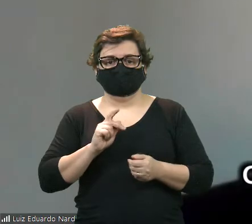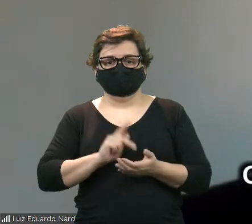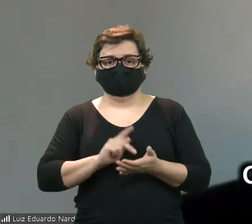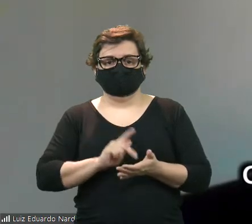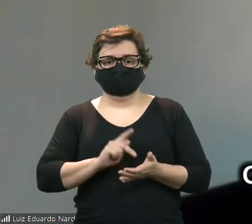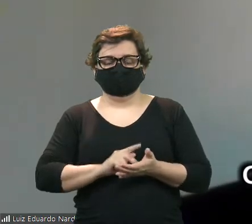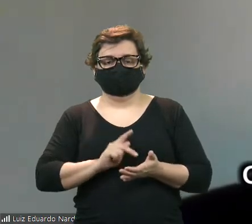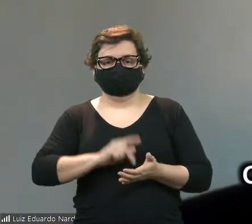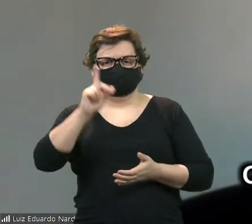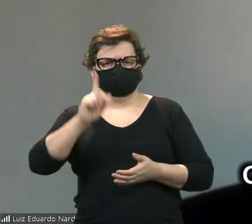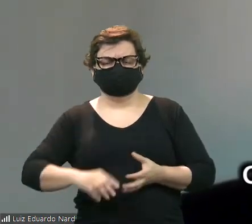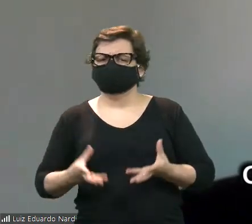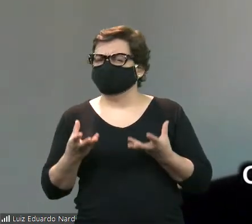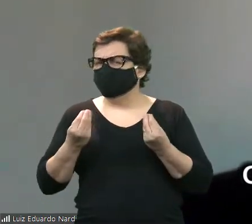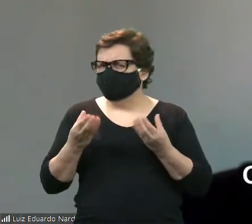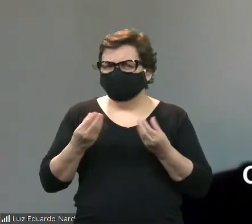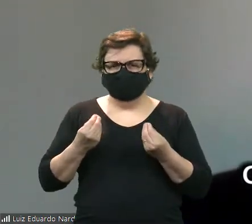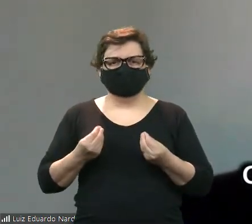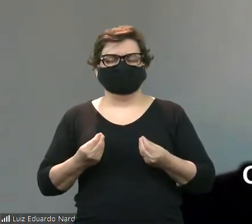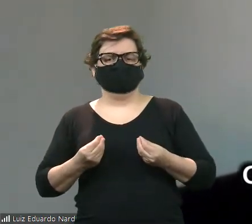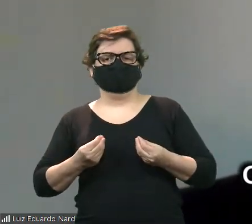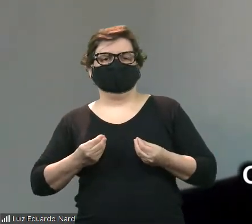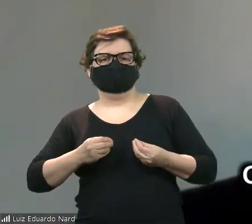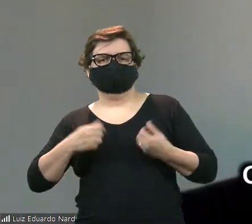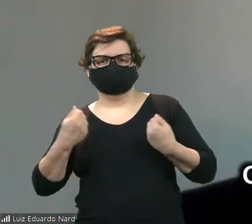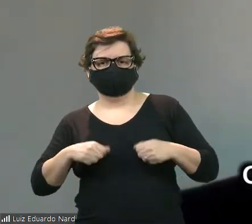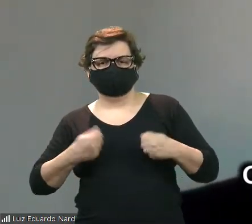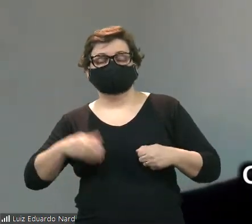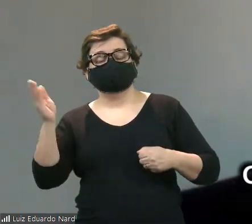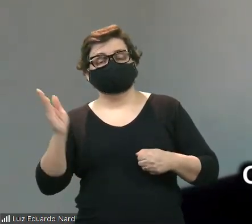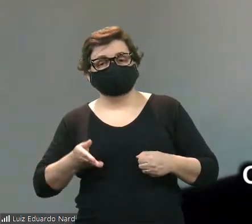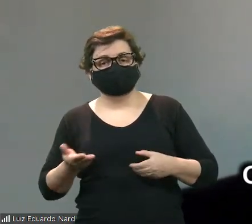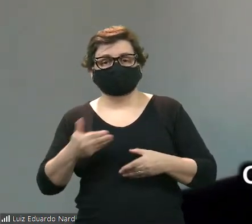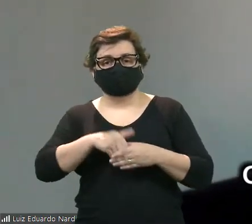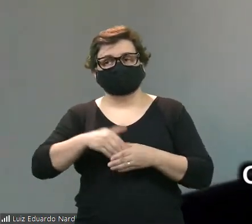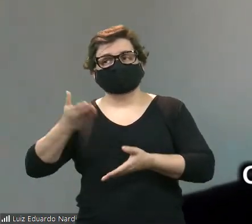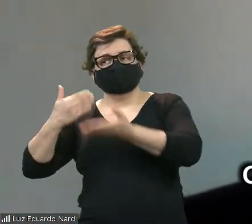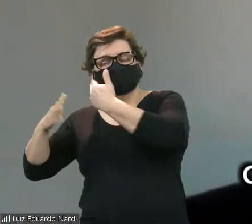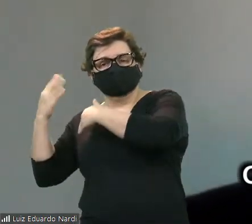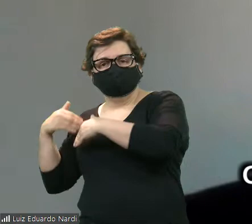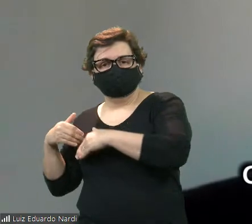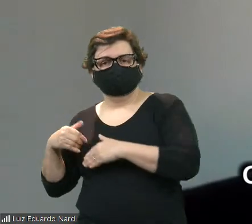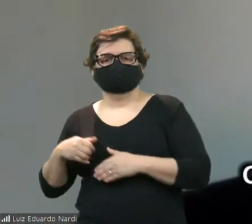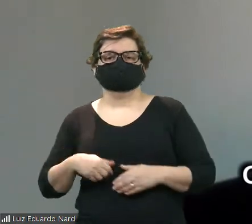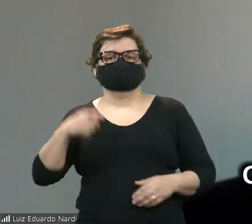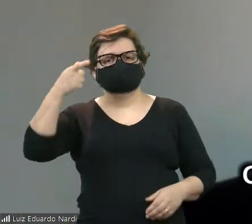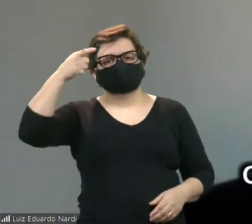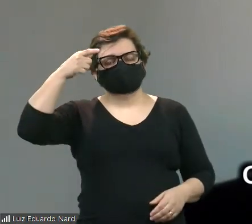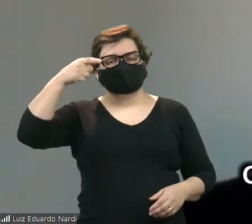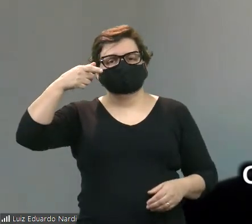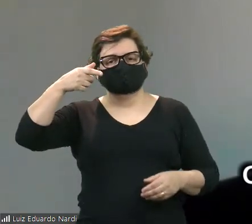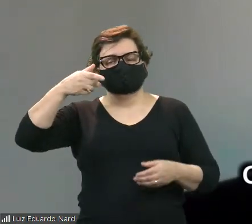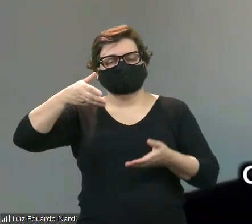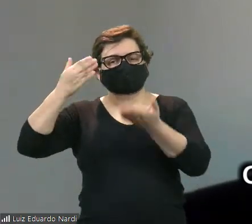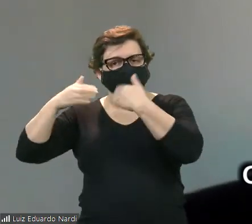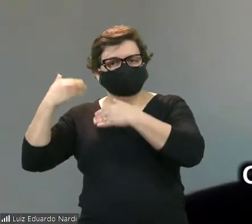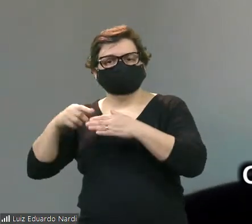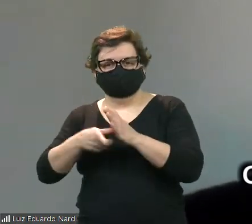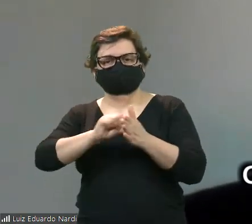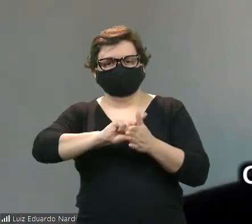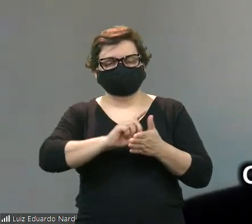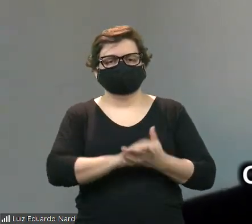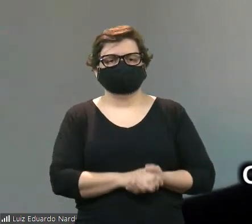fosse extremamente necessário, já teria sido votado. O próprio Executivo já teria pedido que isto fosse